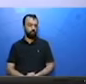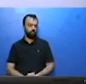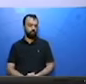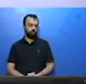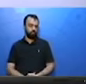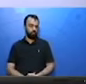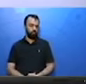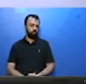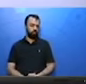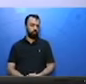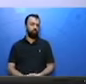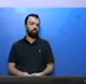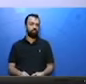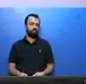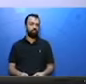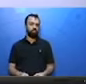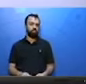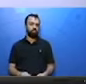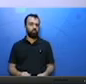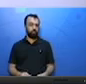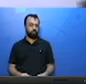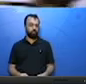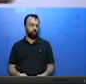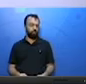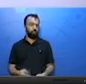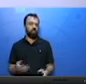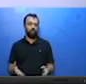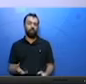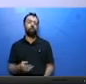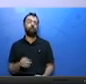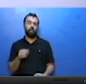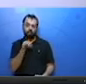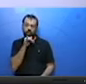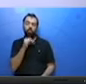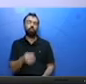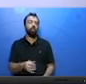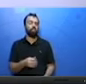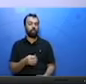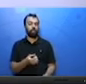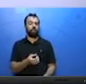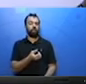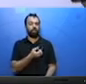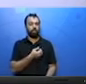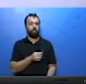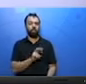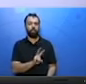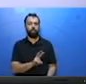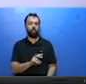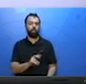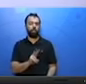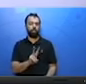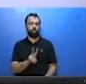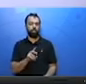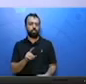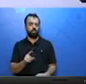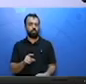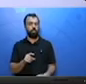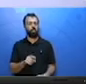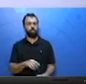número vezes ele mesmo, certo? Então eu testaria, por exemplo, 22 vezes 22,